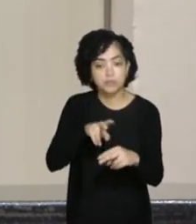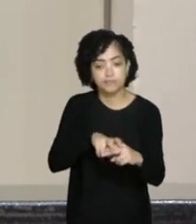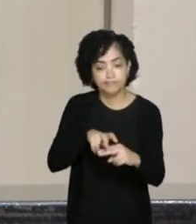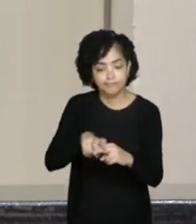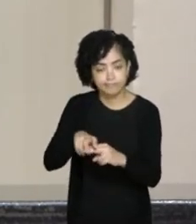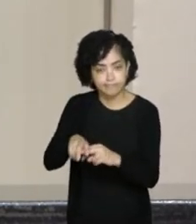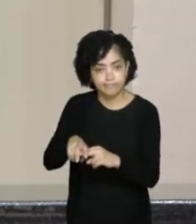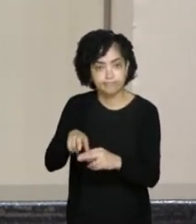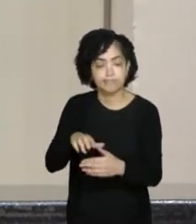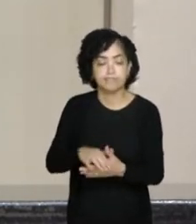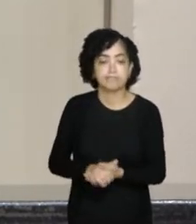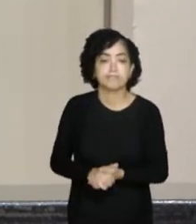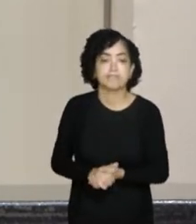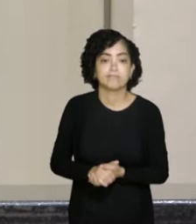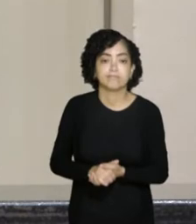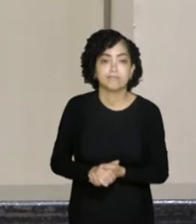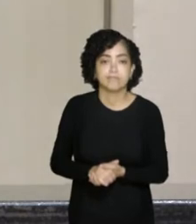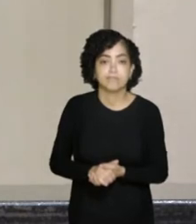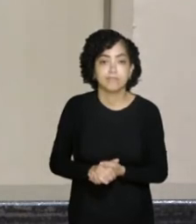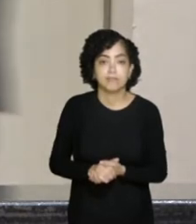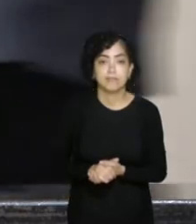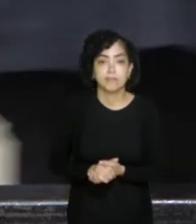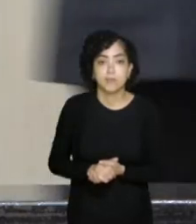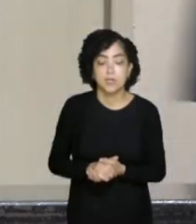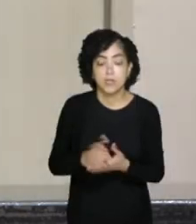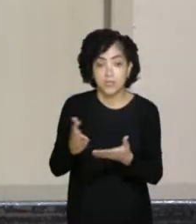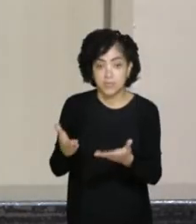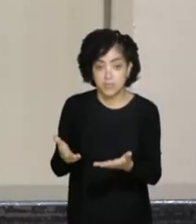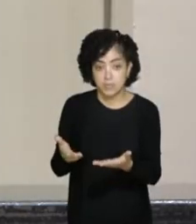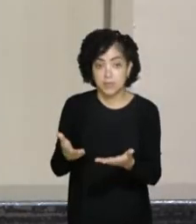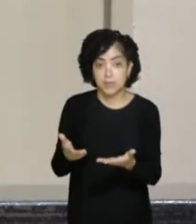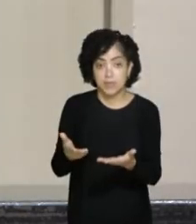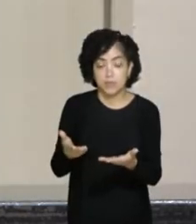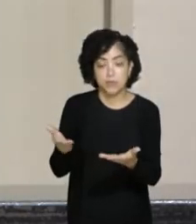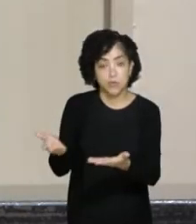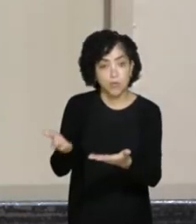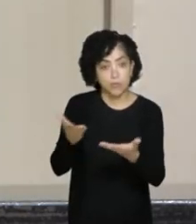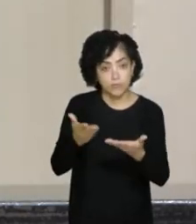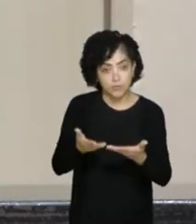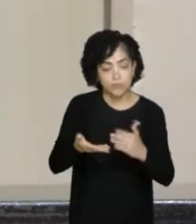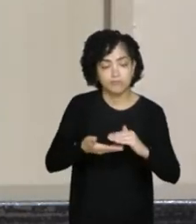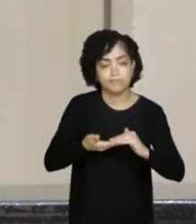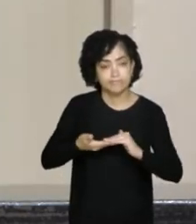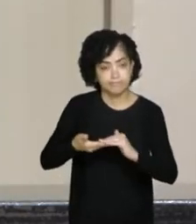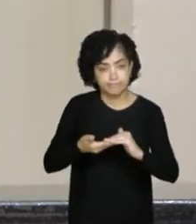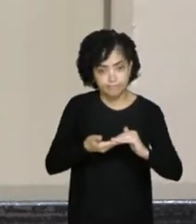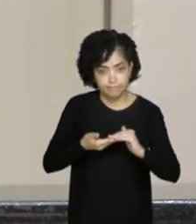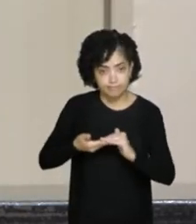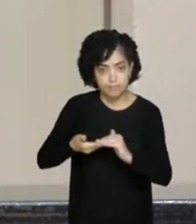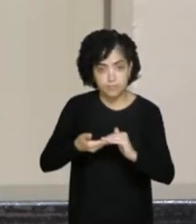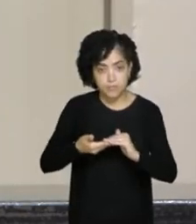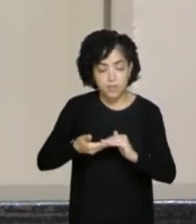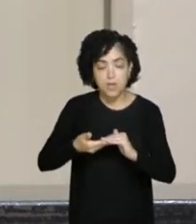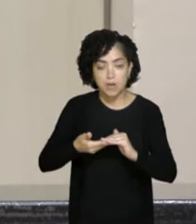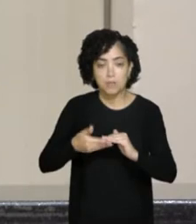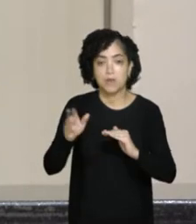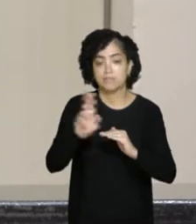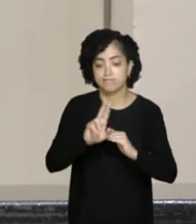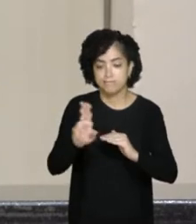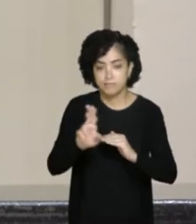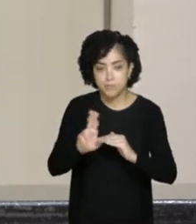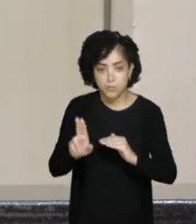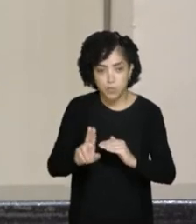poder. Momento seguinte, o senhor presidente convidou o mestre cerimônia para proceder à leitura